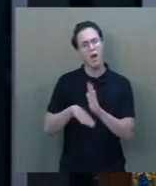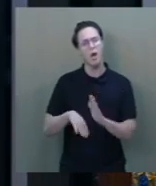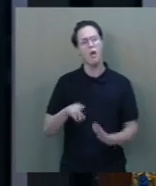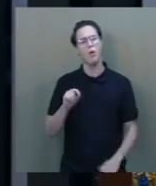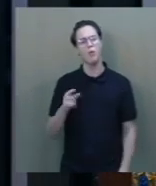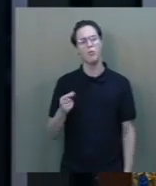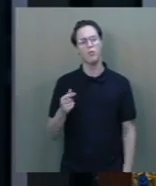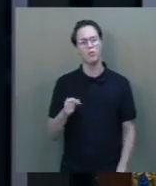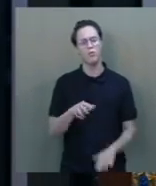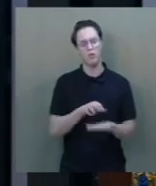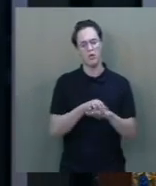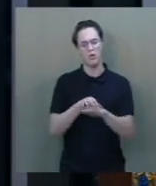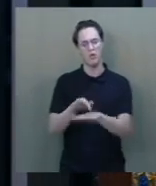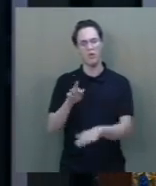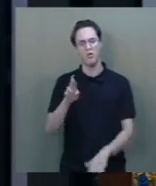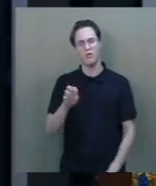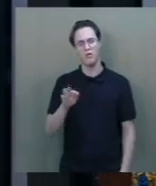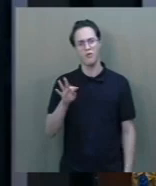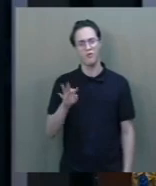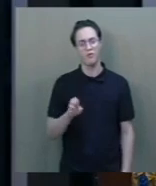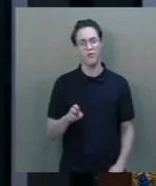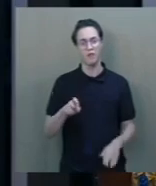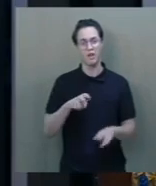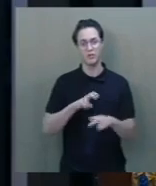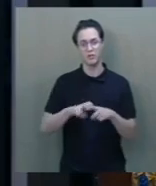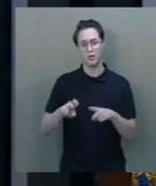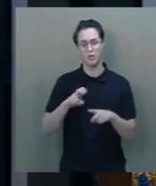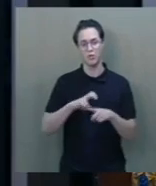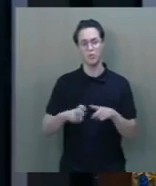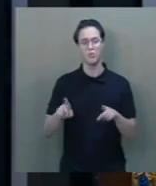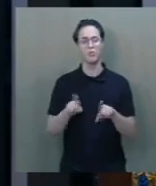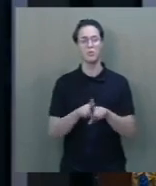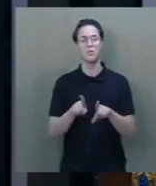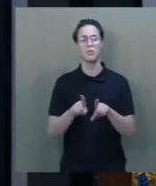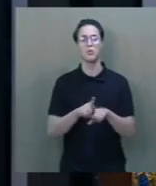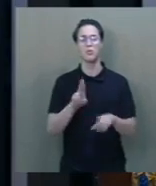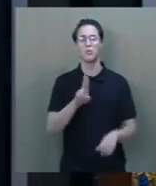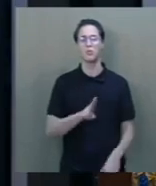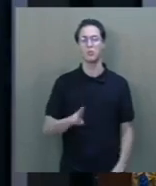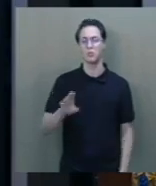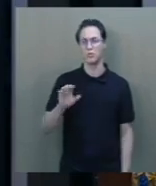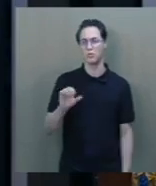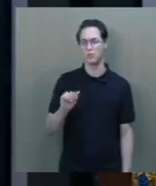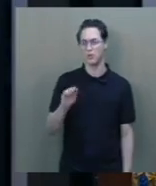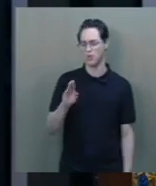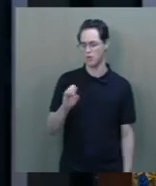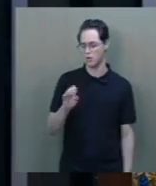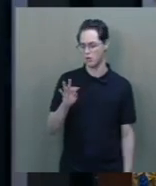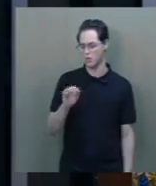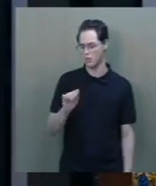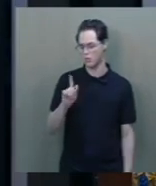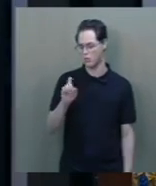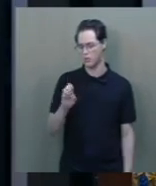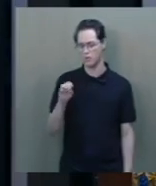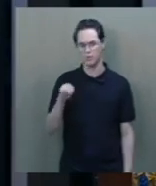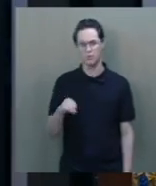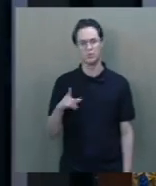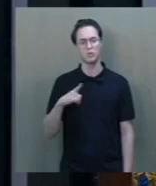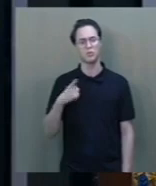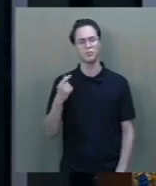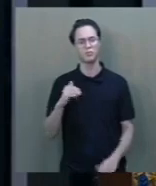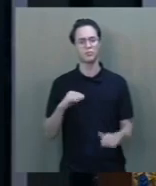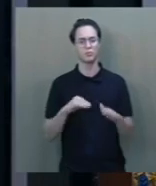do frete ferroviário. A BR do marco, a cabotagem, que tinha patrocinado por este governo